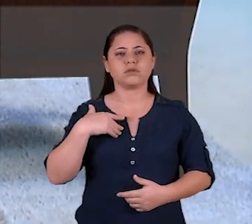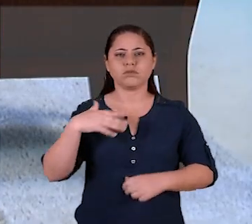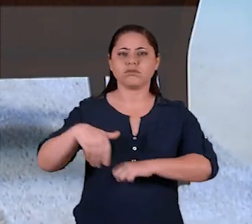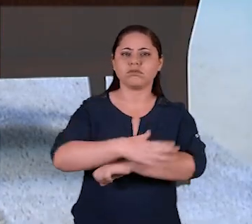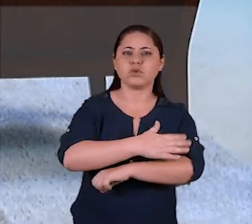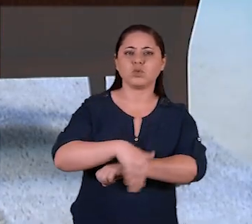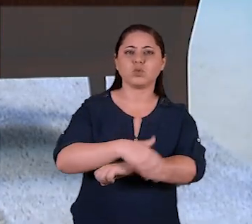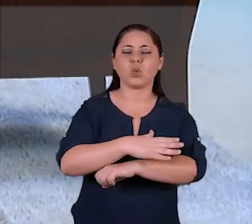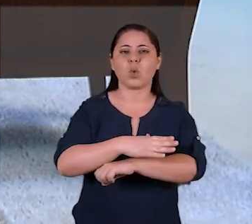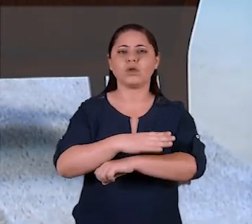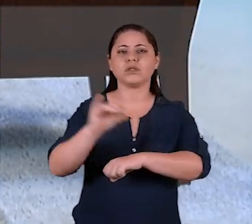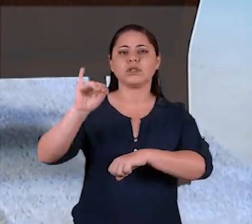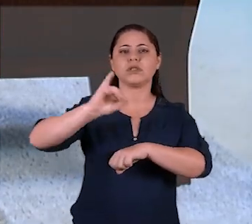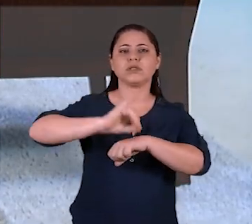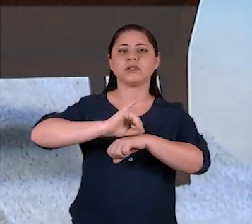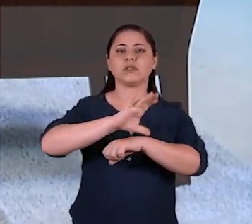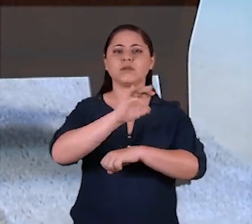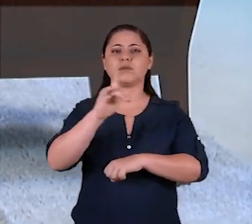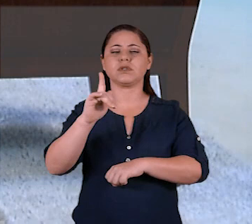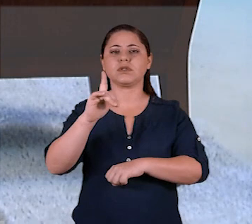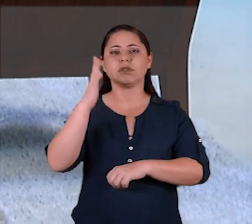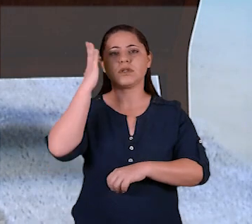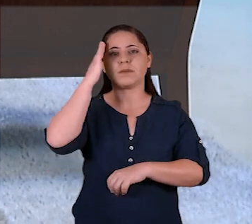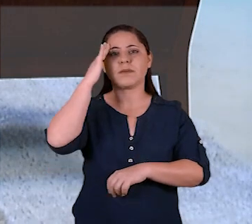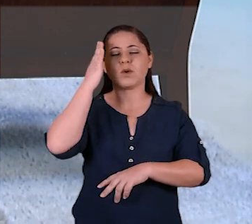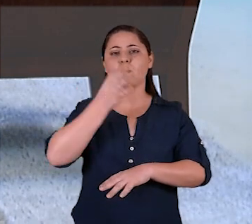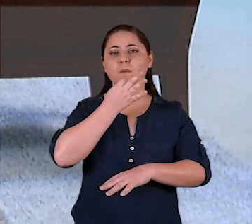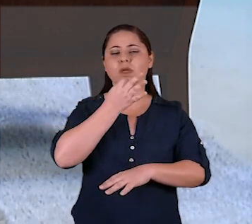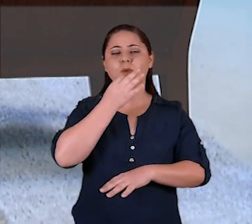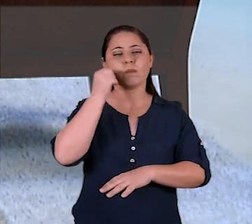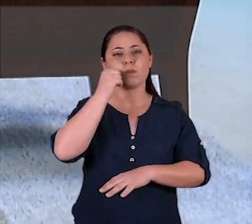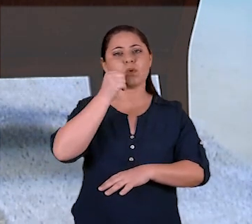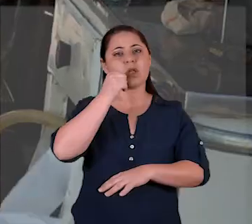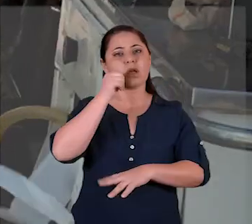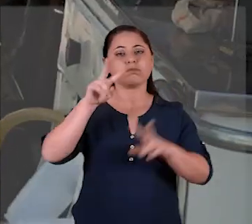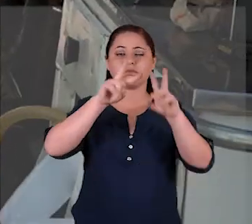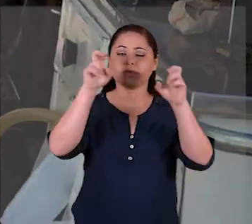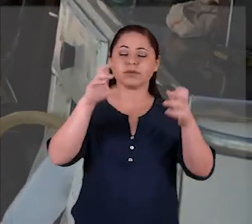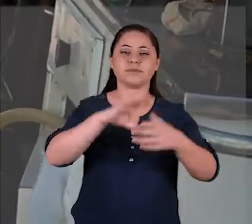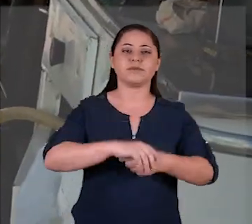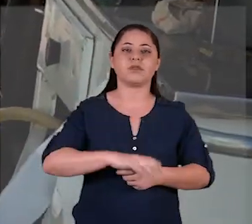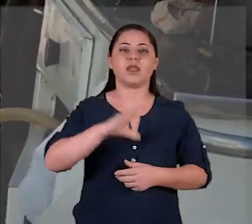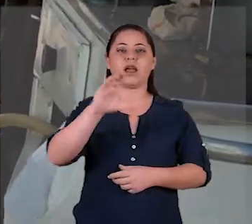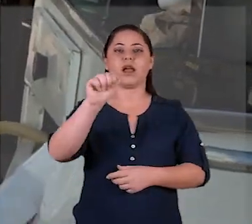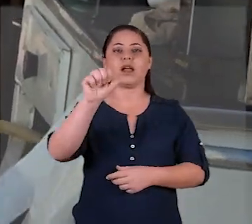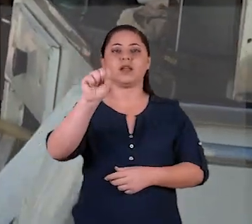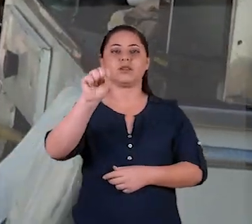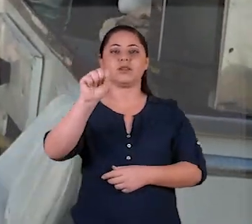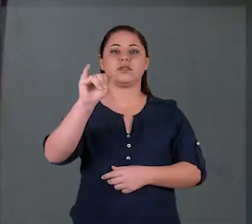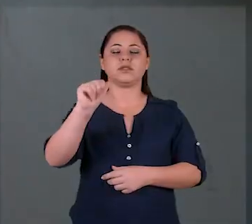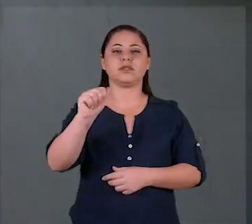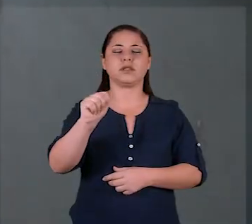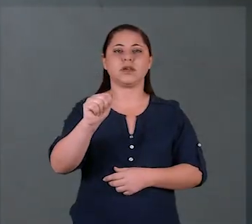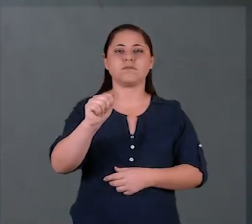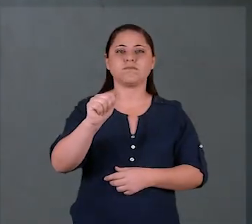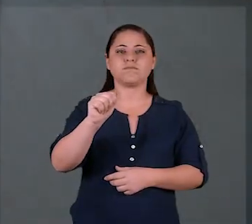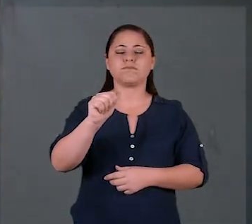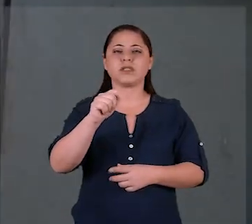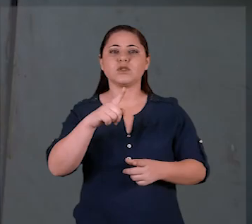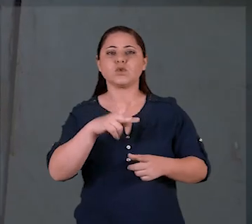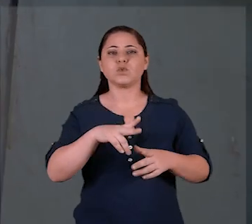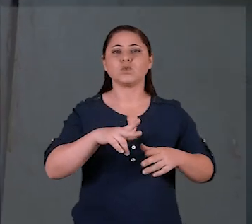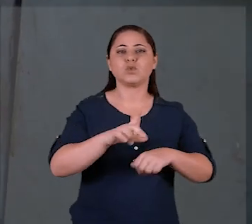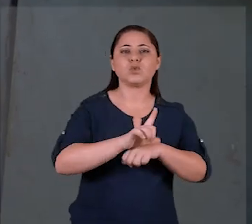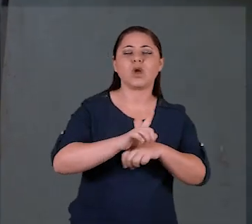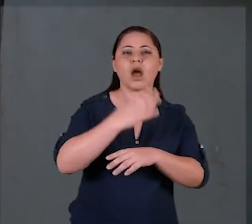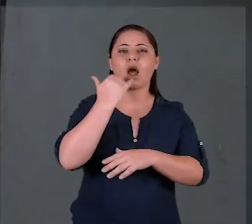ruas do centro de Campo Grande saber a opinião das mulheres sobre o assunto. Cássia Aparecida, funcionária desse pequeno negócio